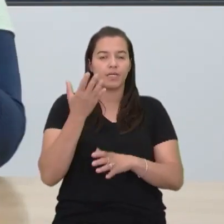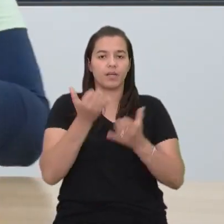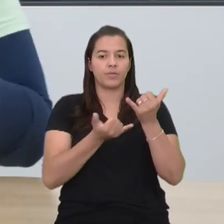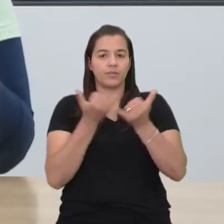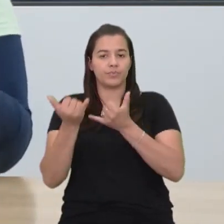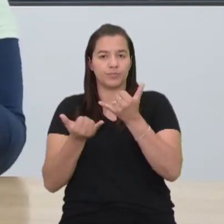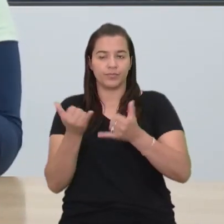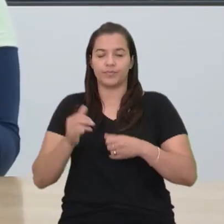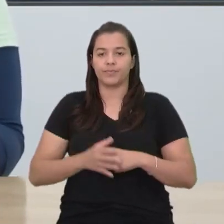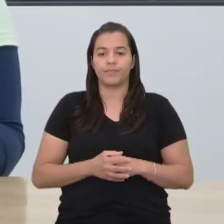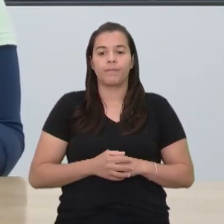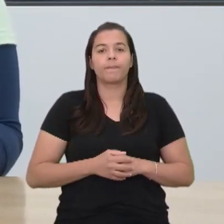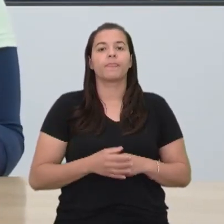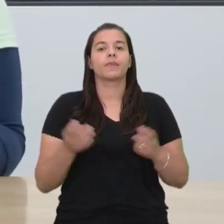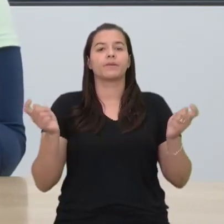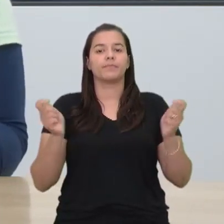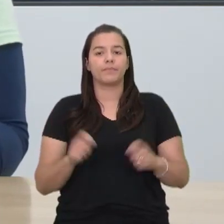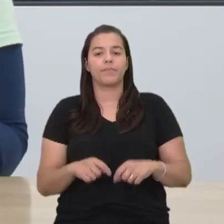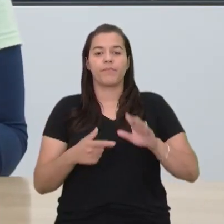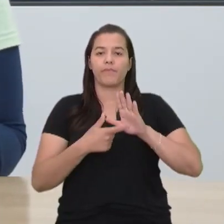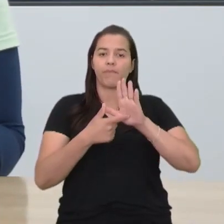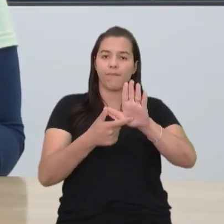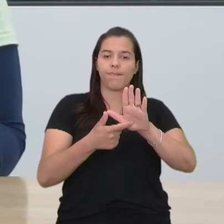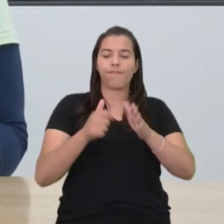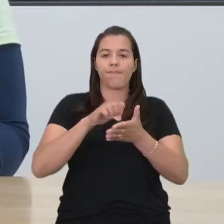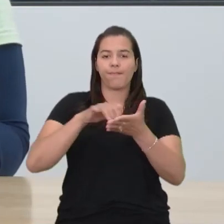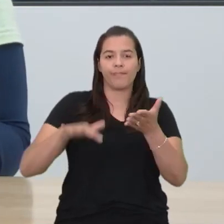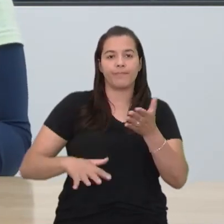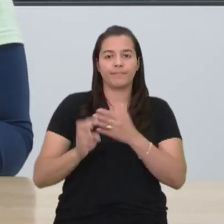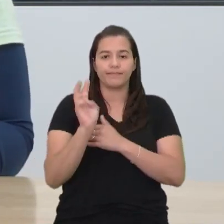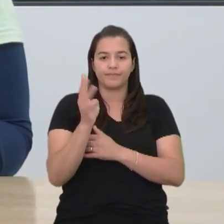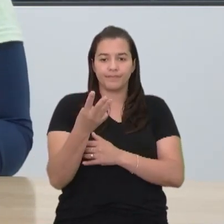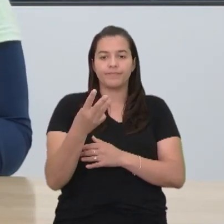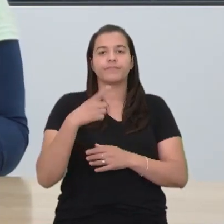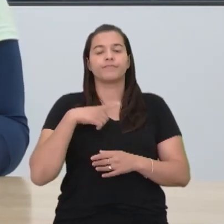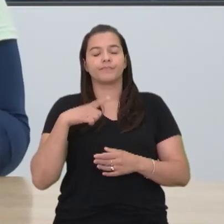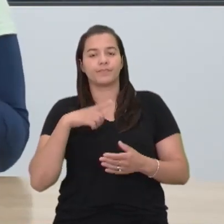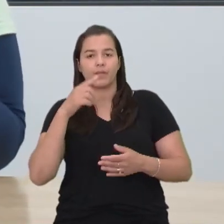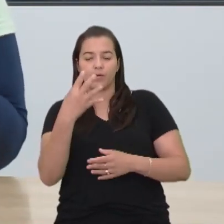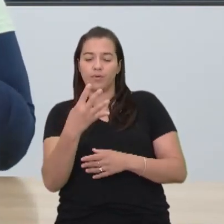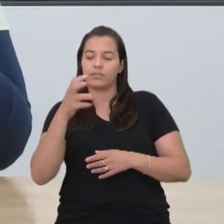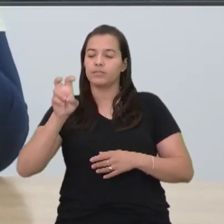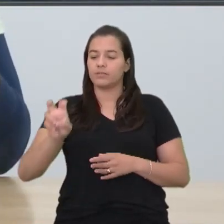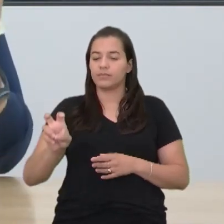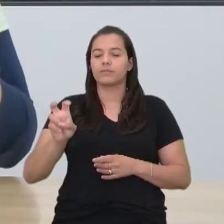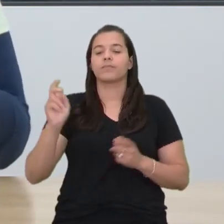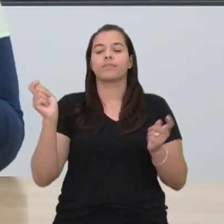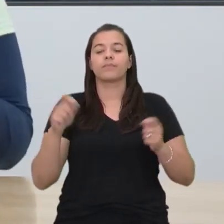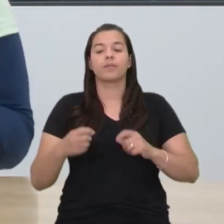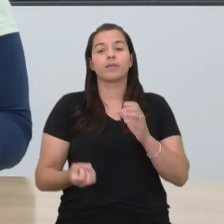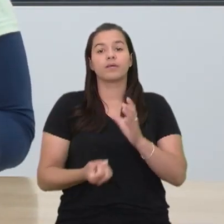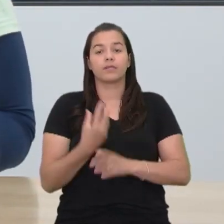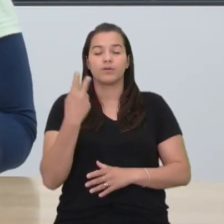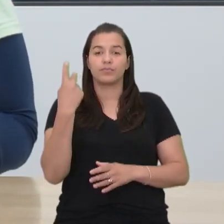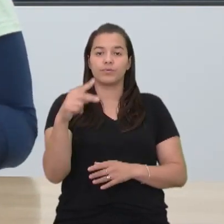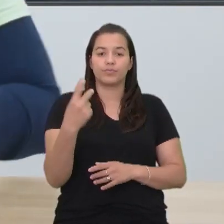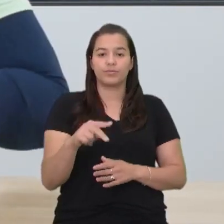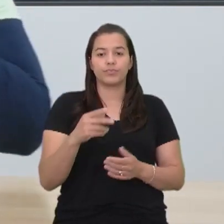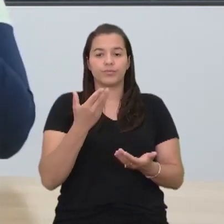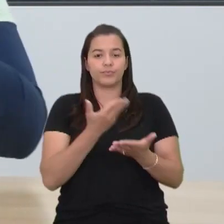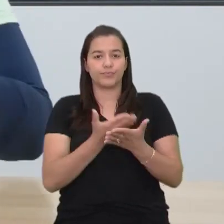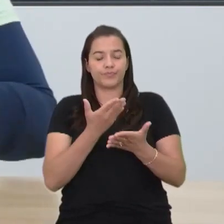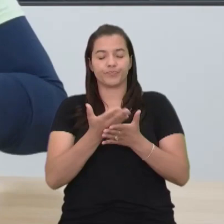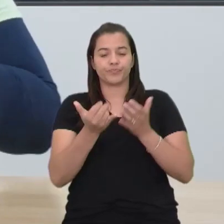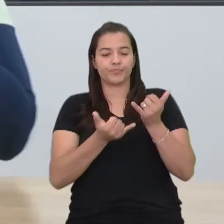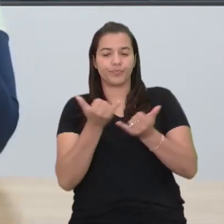bom? Então a gente vai estar aqui apresentando a atividade 3 e você aí já vai estar fazendo a atividade 3, a 4 e a 5, que é criar o seu jogo usando o Scratch.